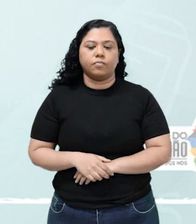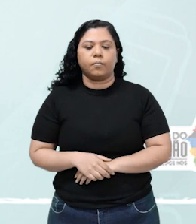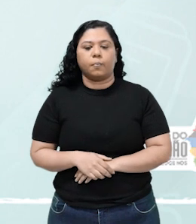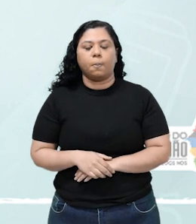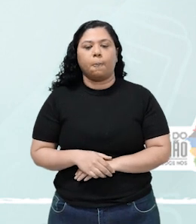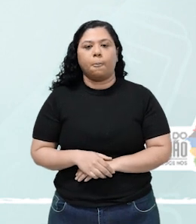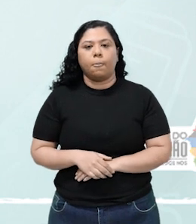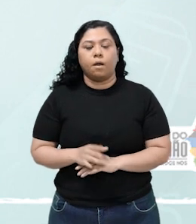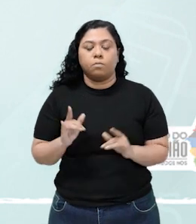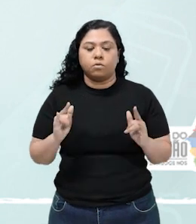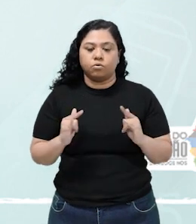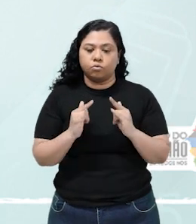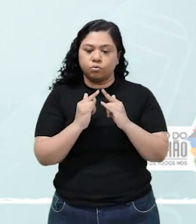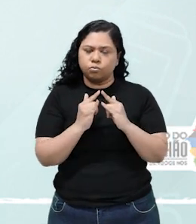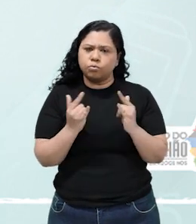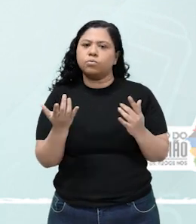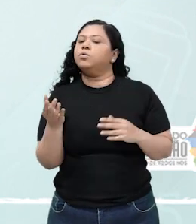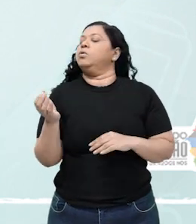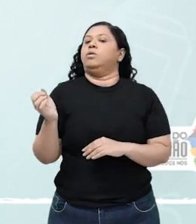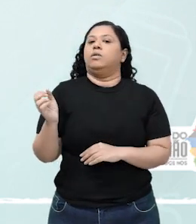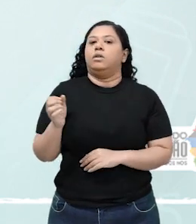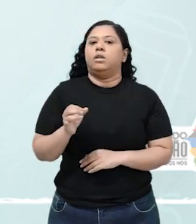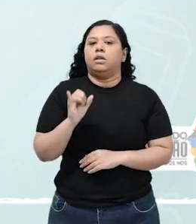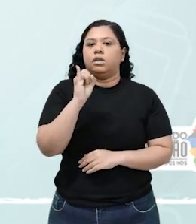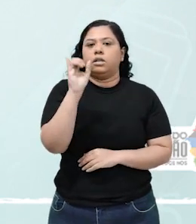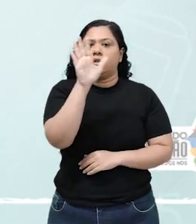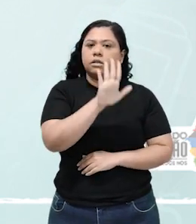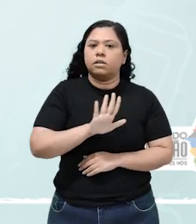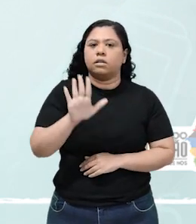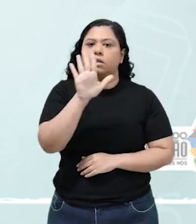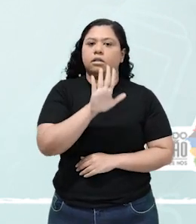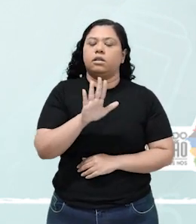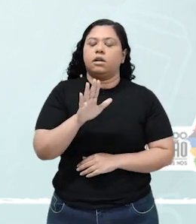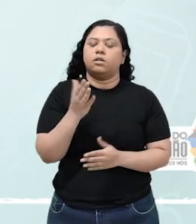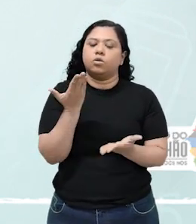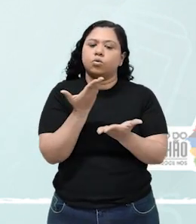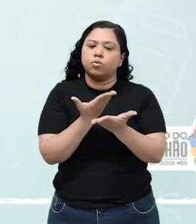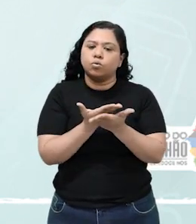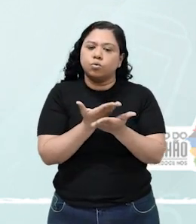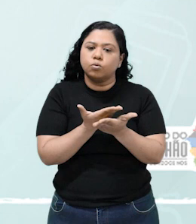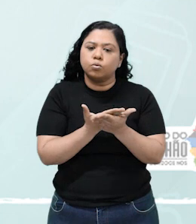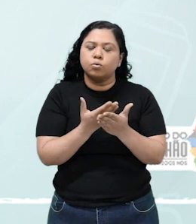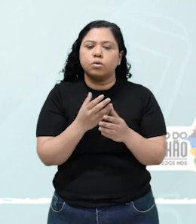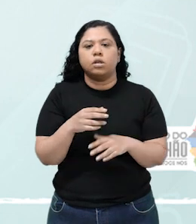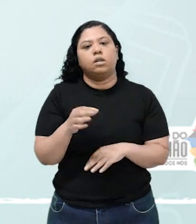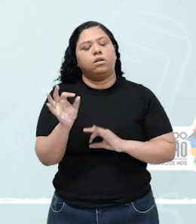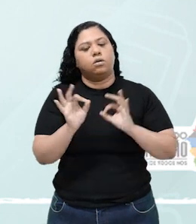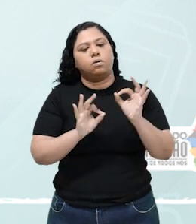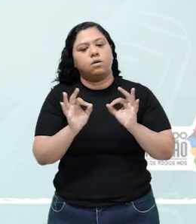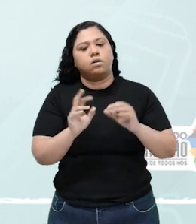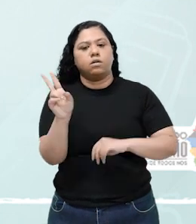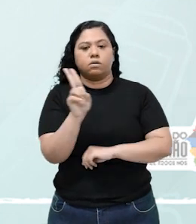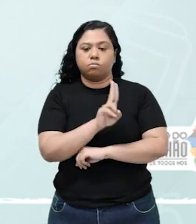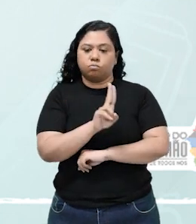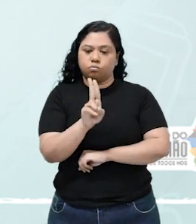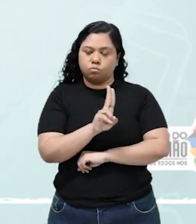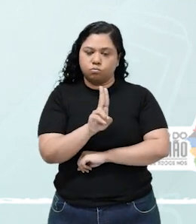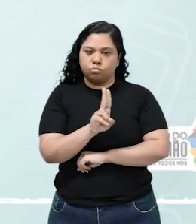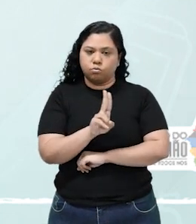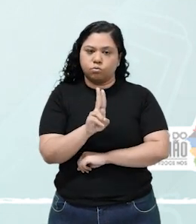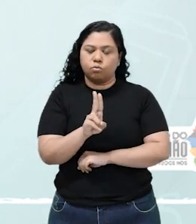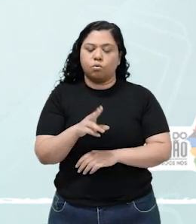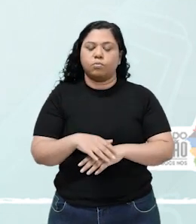órgão internacional que trabalha, estuda e nomeia as regras para a gente dar nomes aos